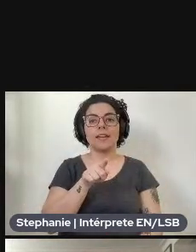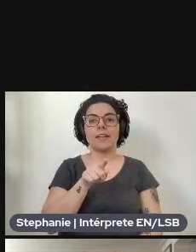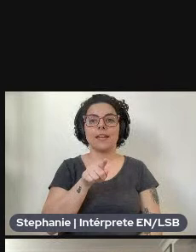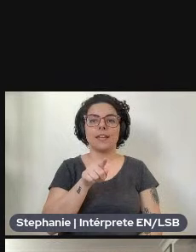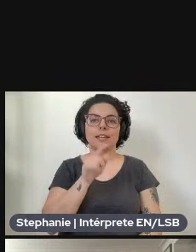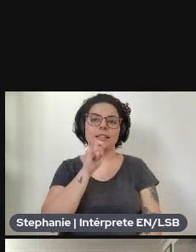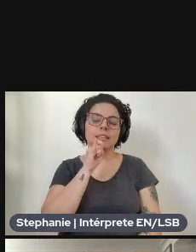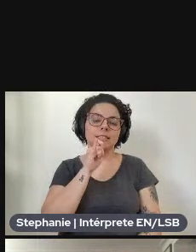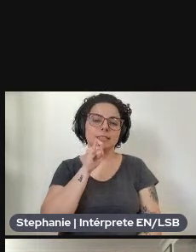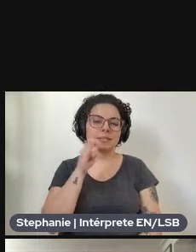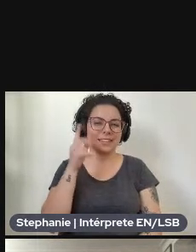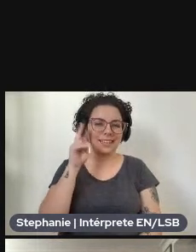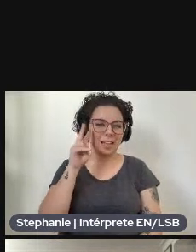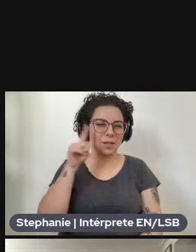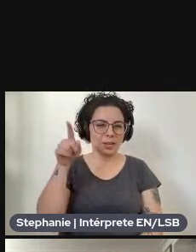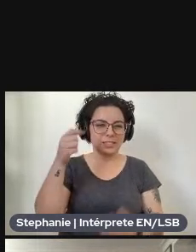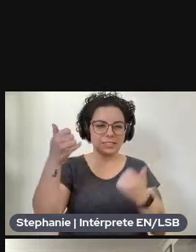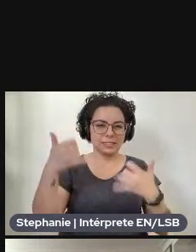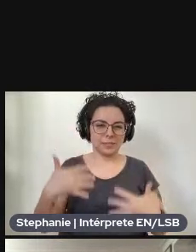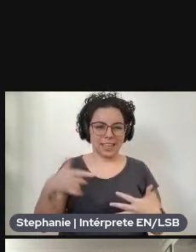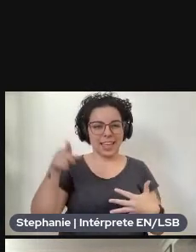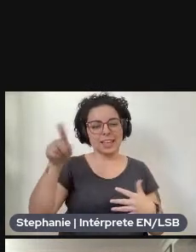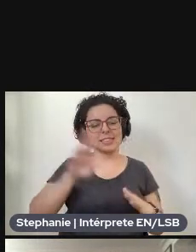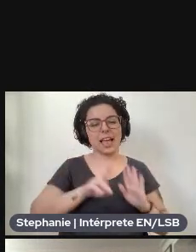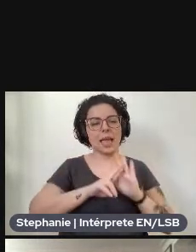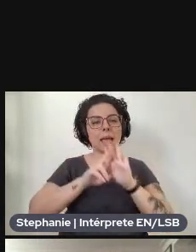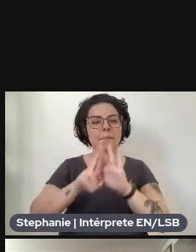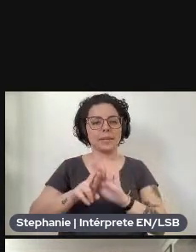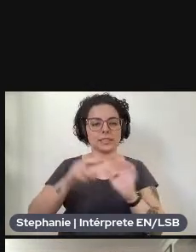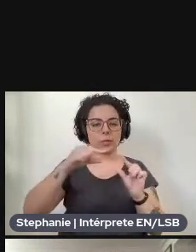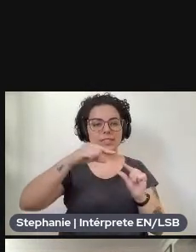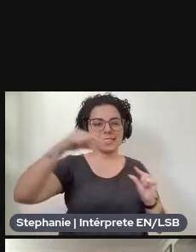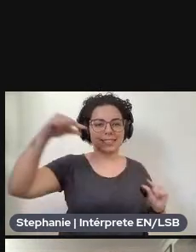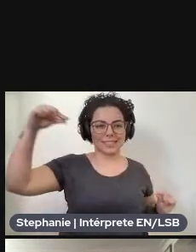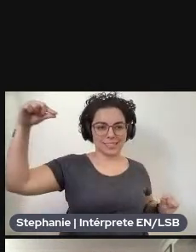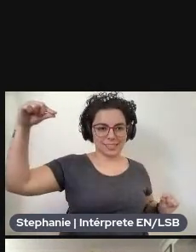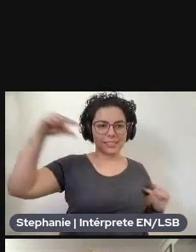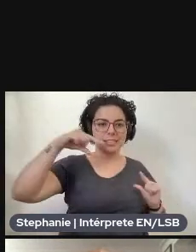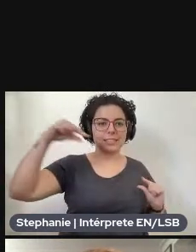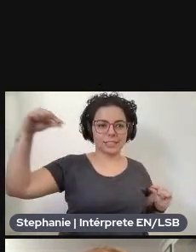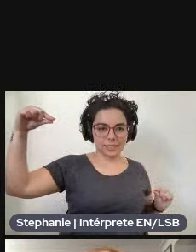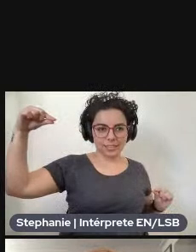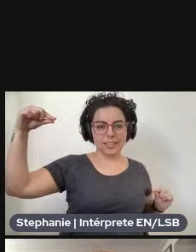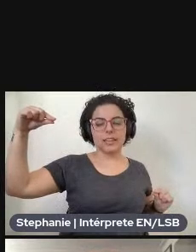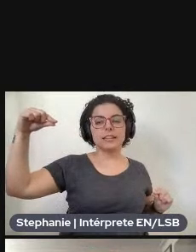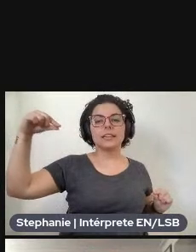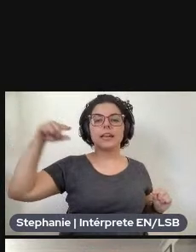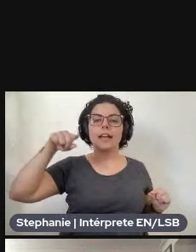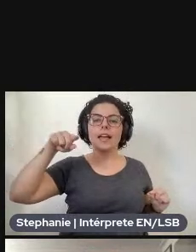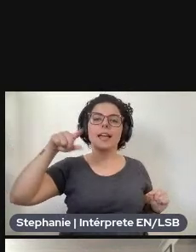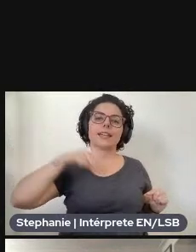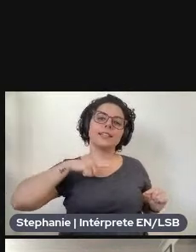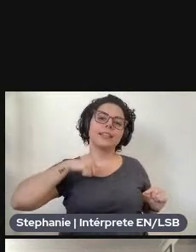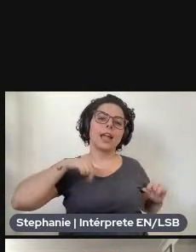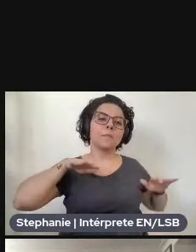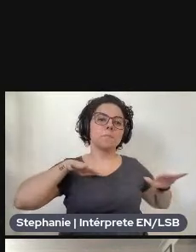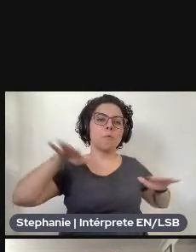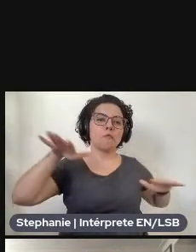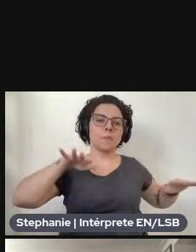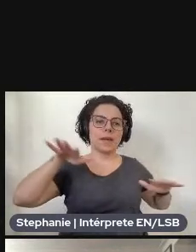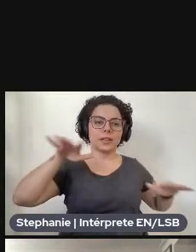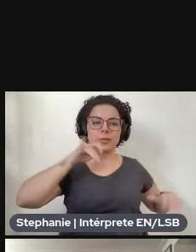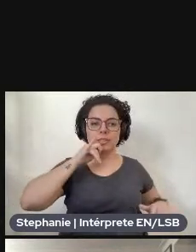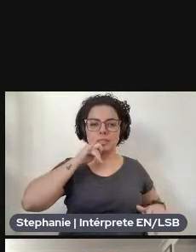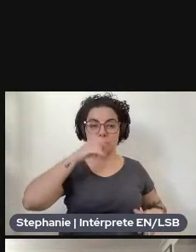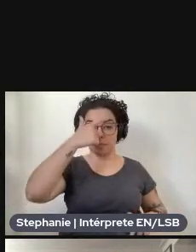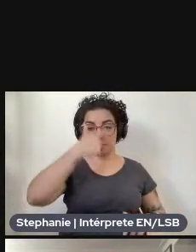duas setas nesta representação, que é o movimento, digamos assim, do ponto de vista do analista, não